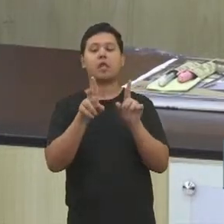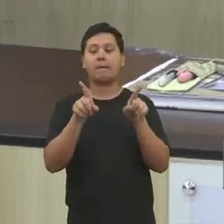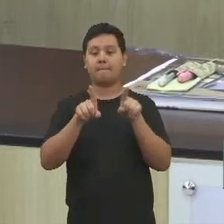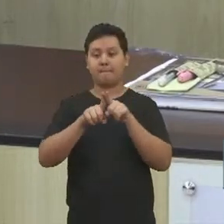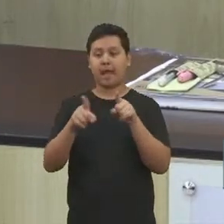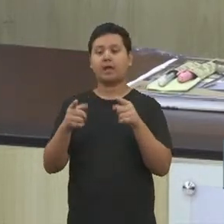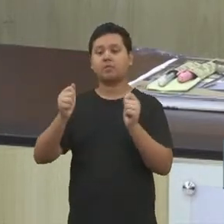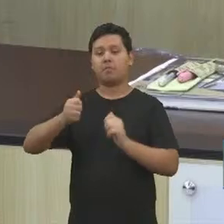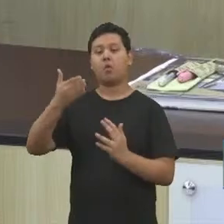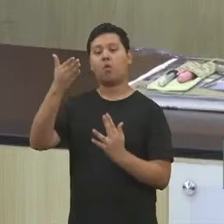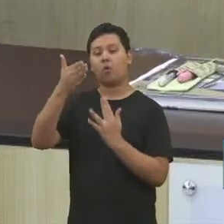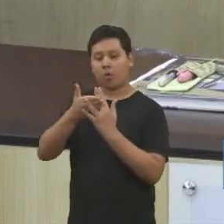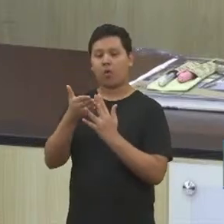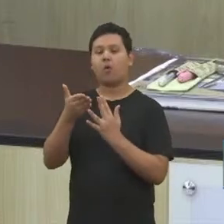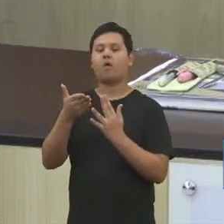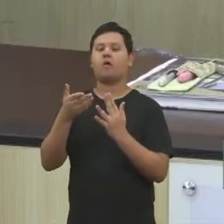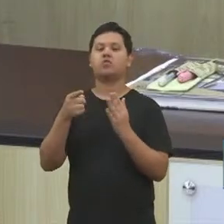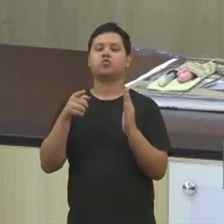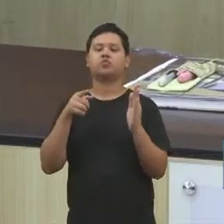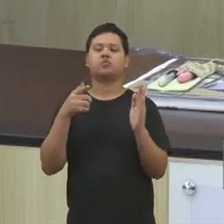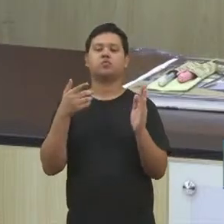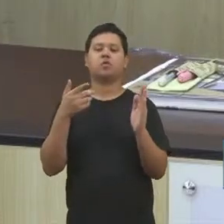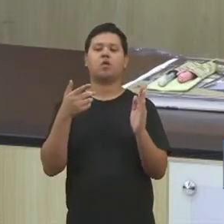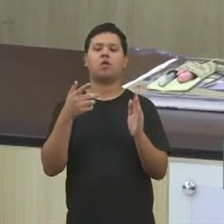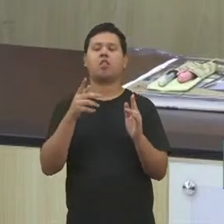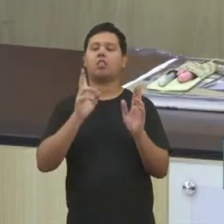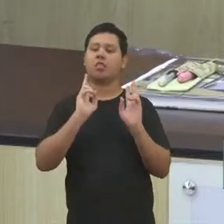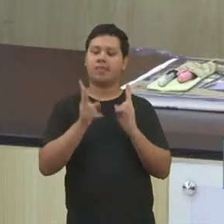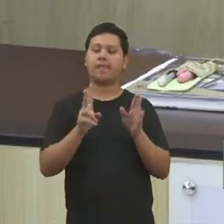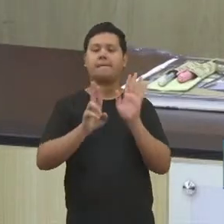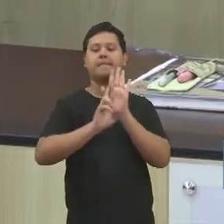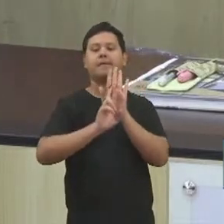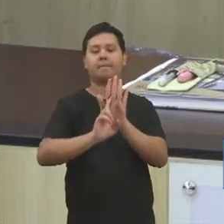interrompido durante cada resposta.